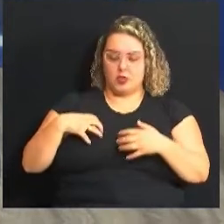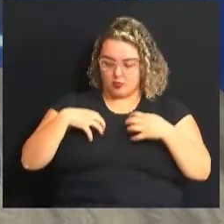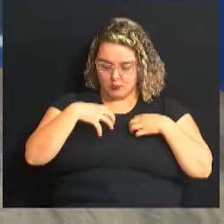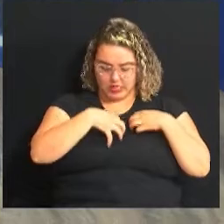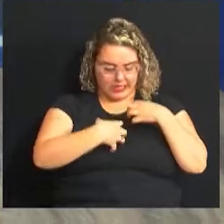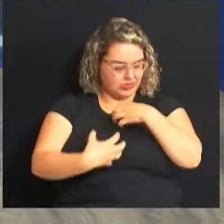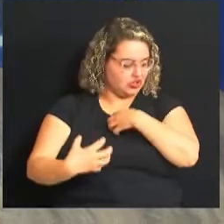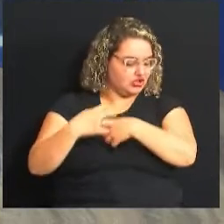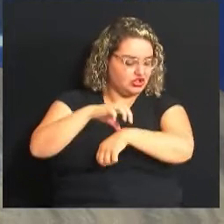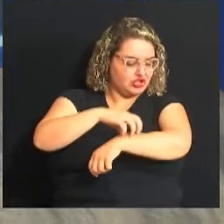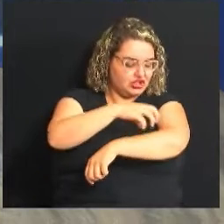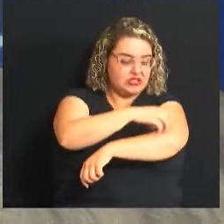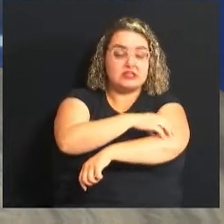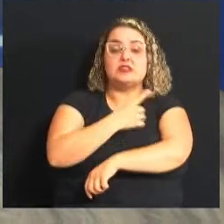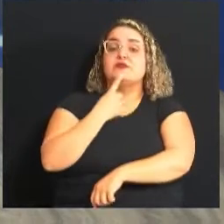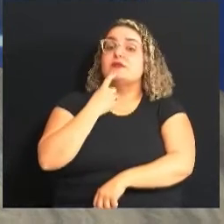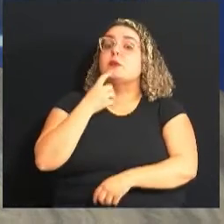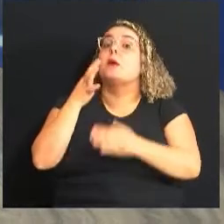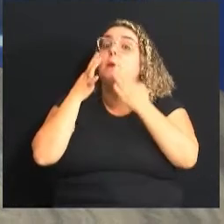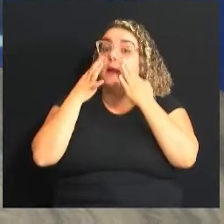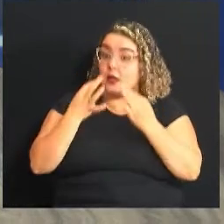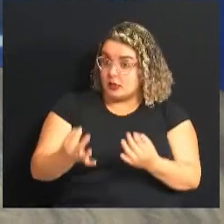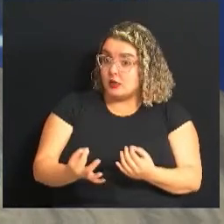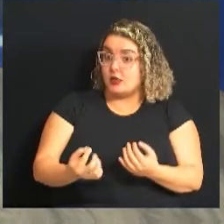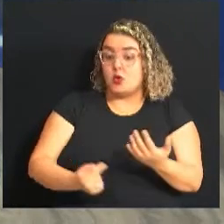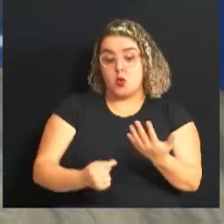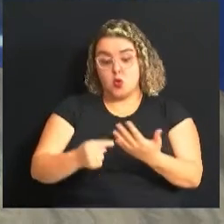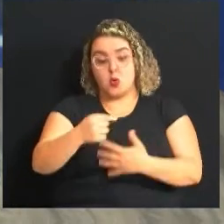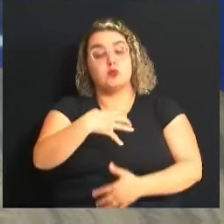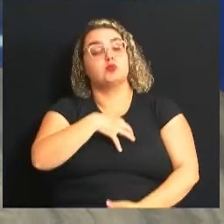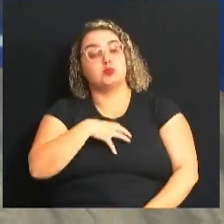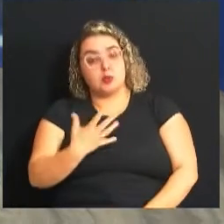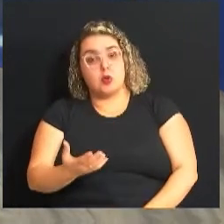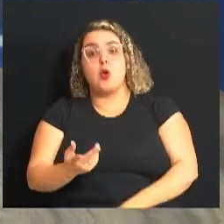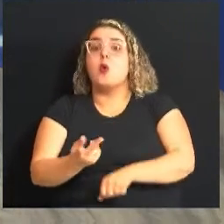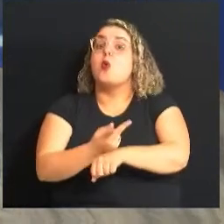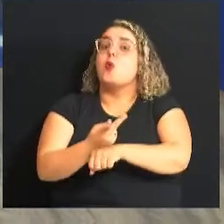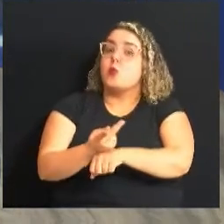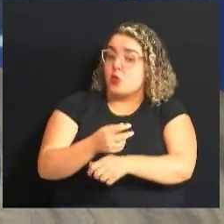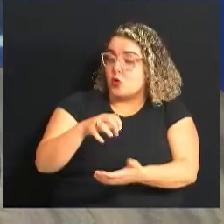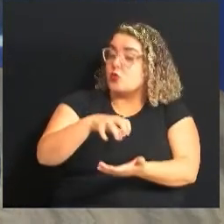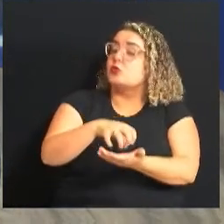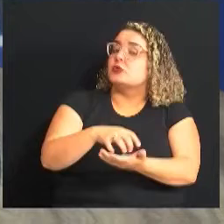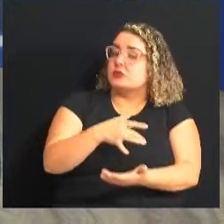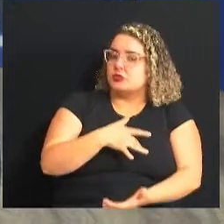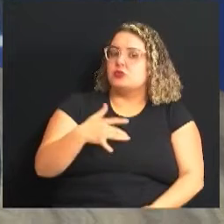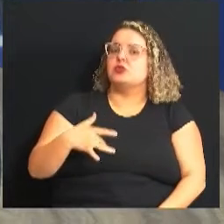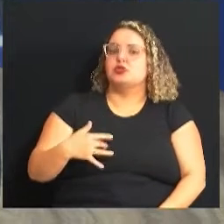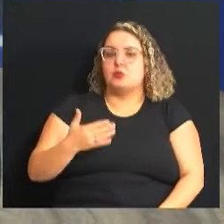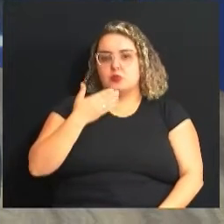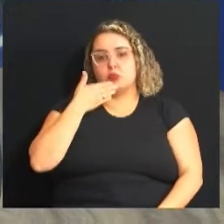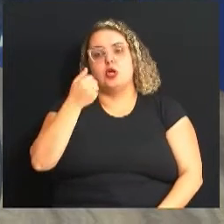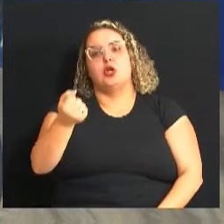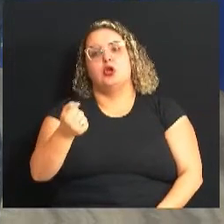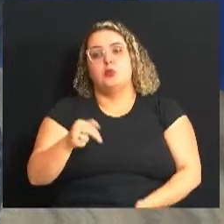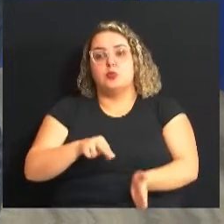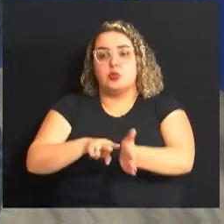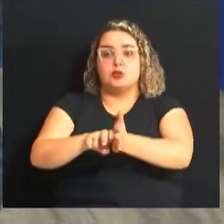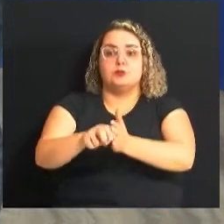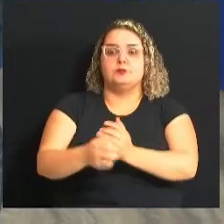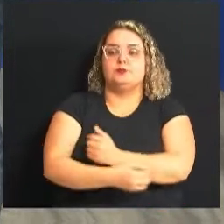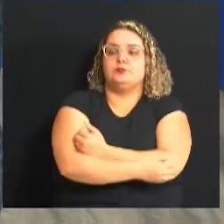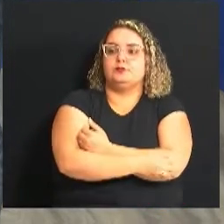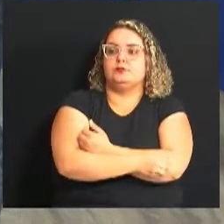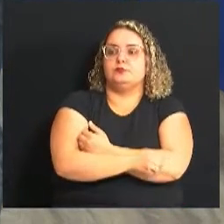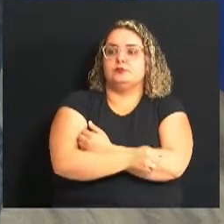Então, preste atenção. Se você tem um desses sintomas, procure um centro de saúde, então, para um melhor diagnóstico. A